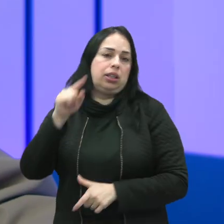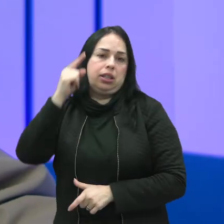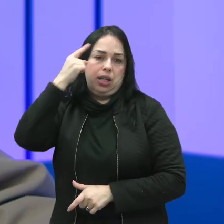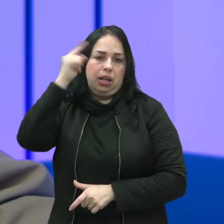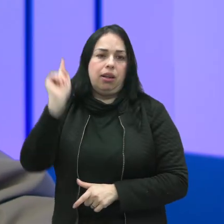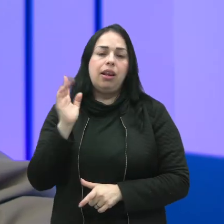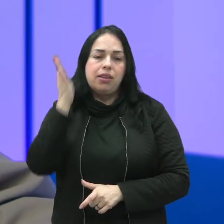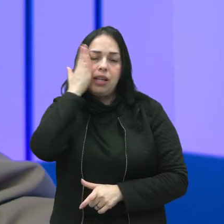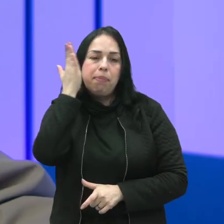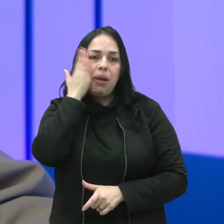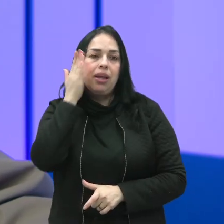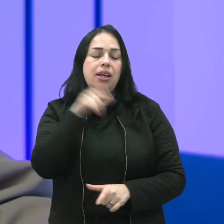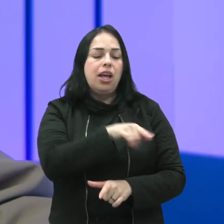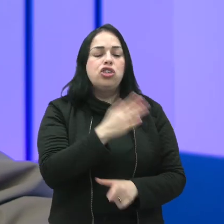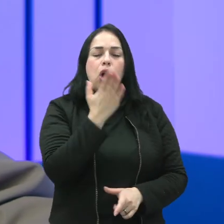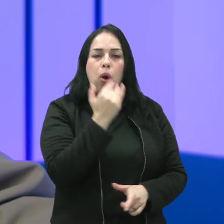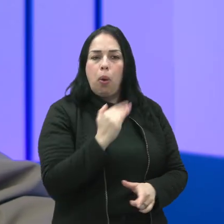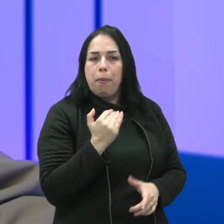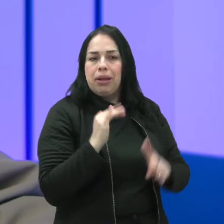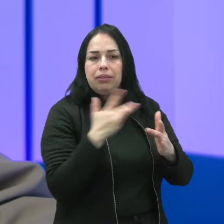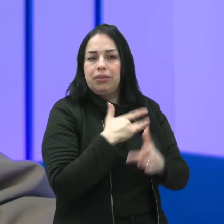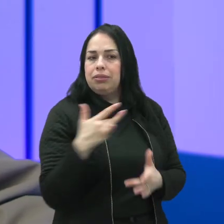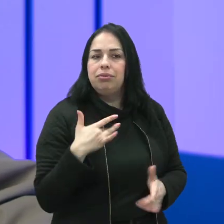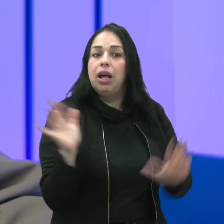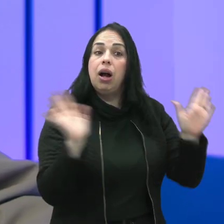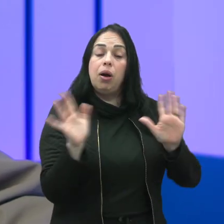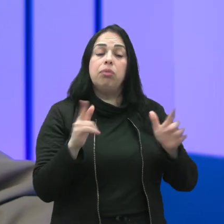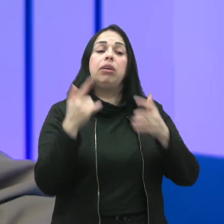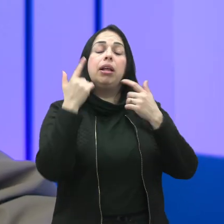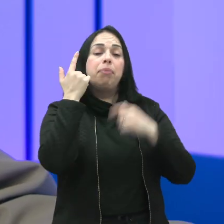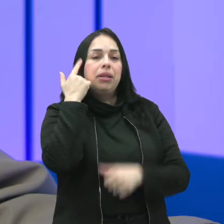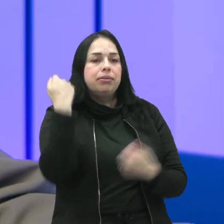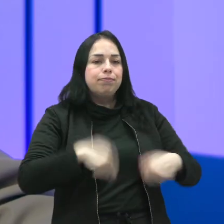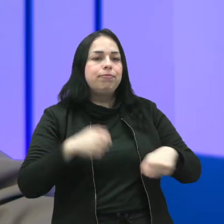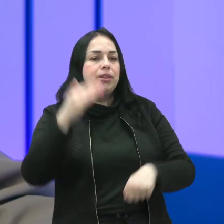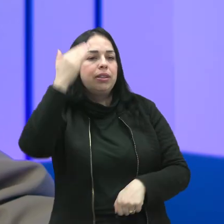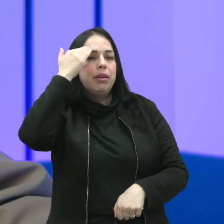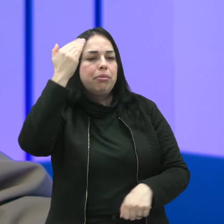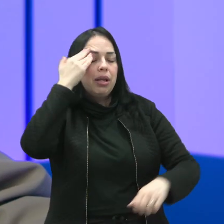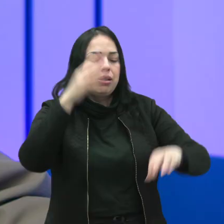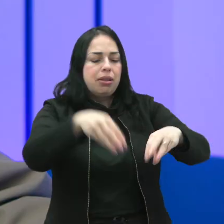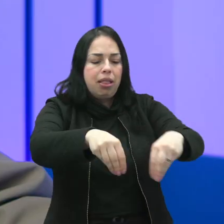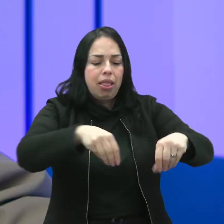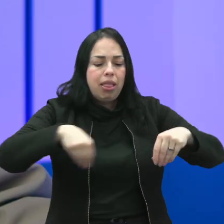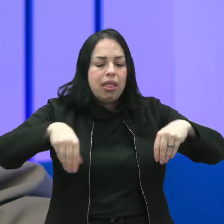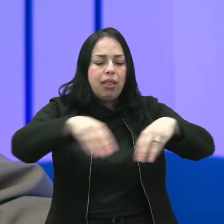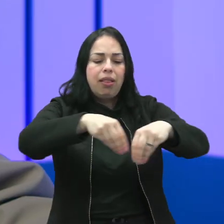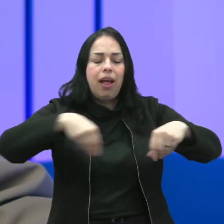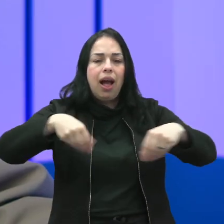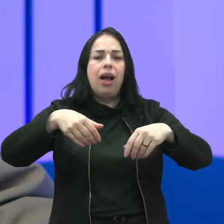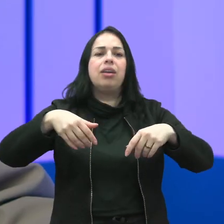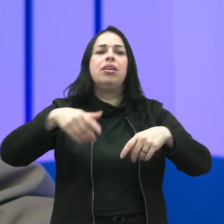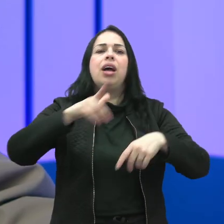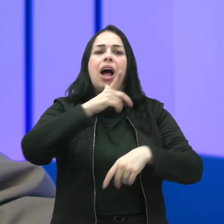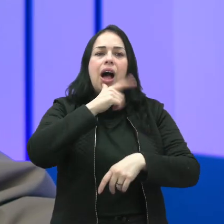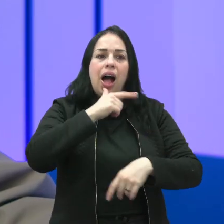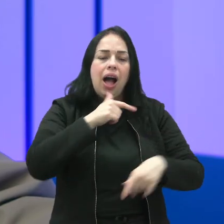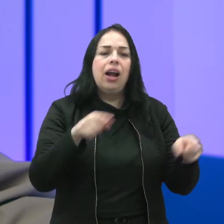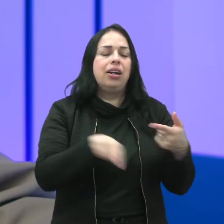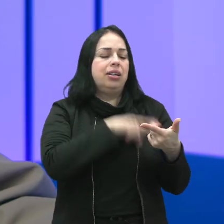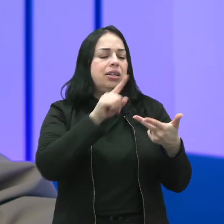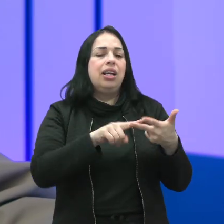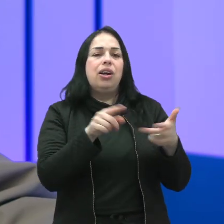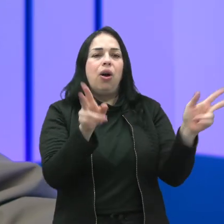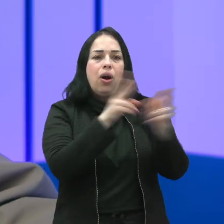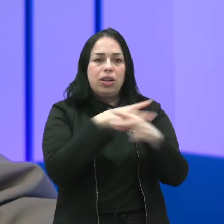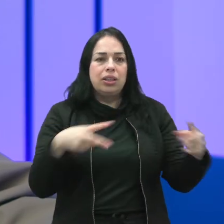ele vai além de produzir alimentos saudáveis, né, ele vai toda essa questão ambiental, né, a questão de produção de água, a questão de produção de ar, de oxigênio,